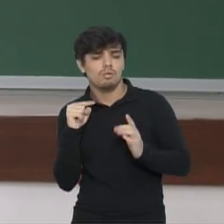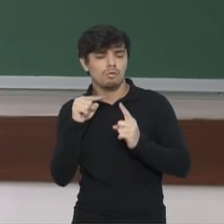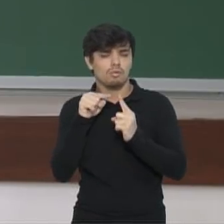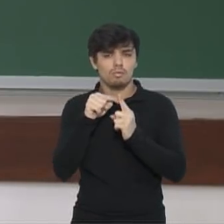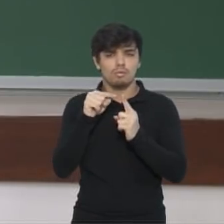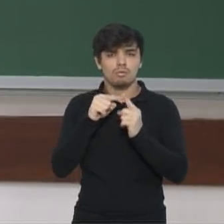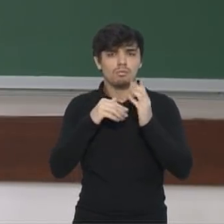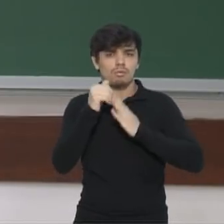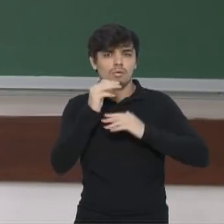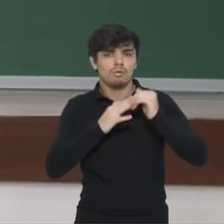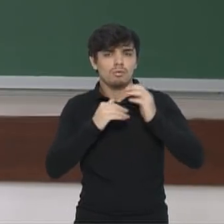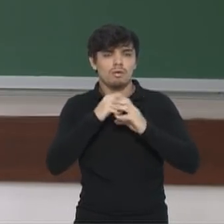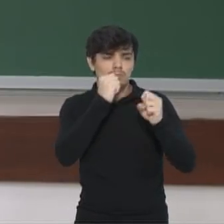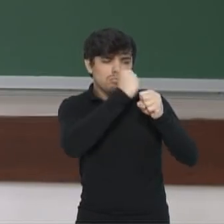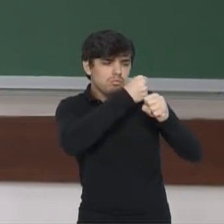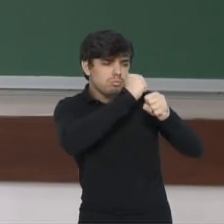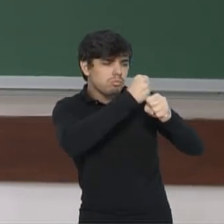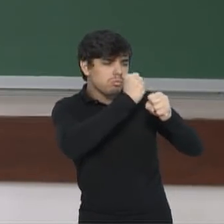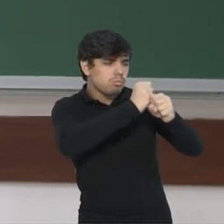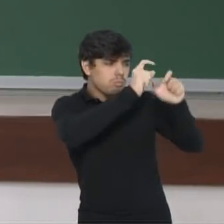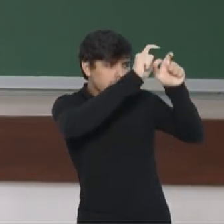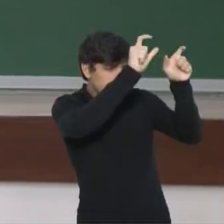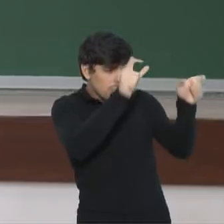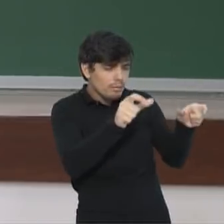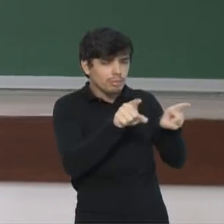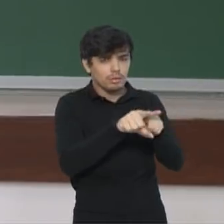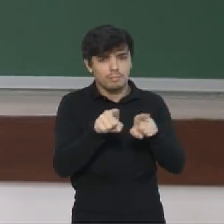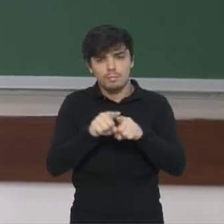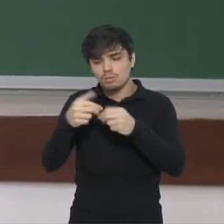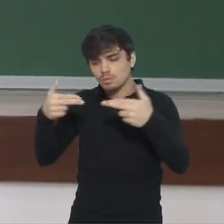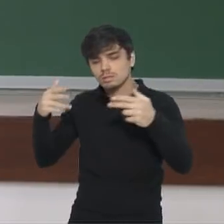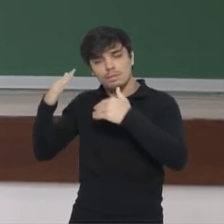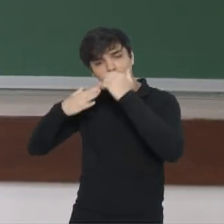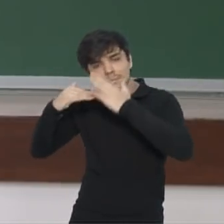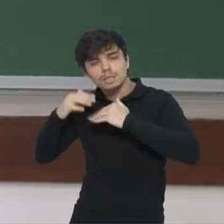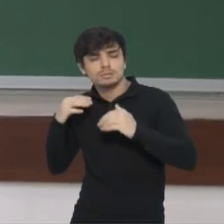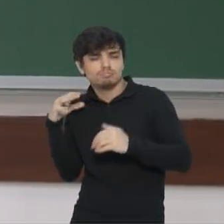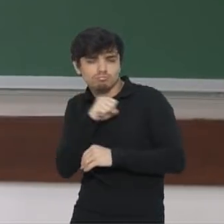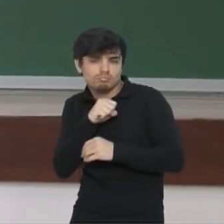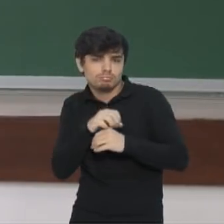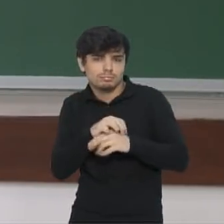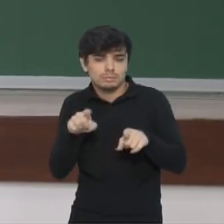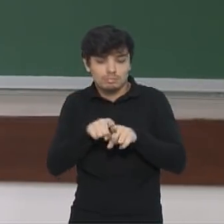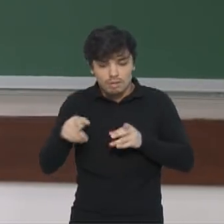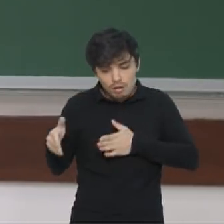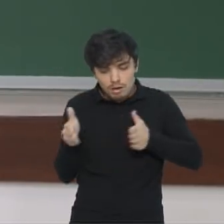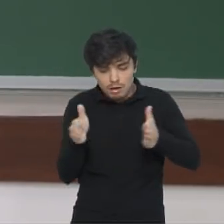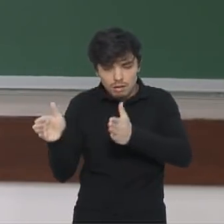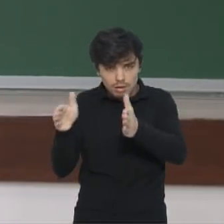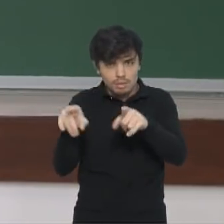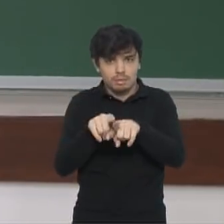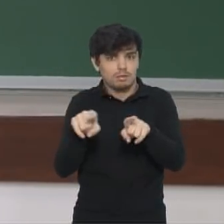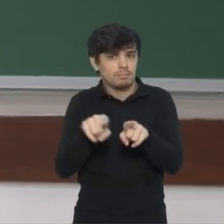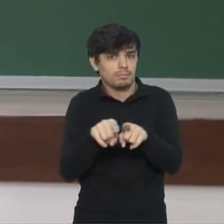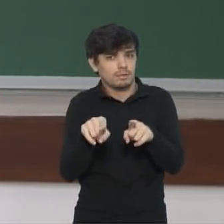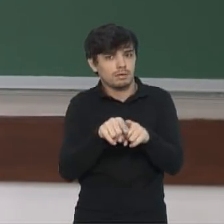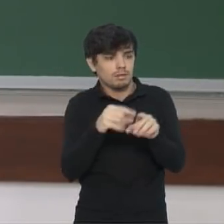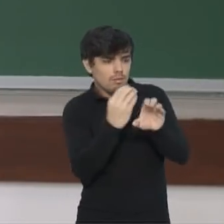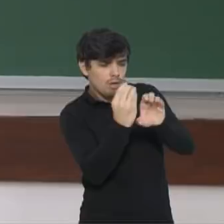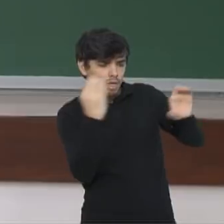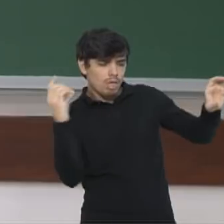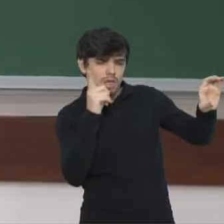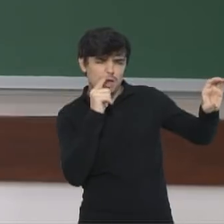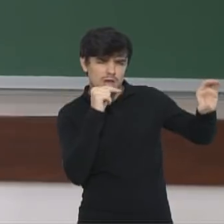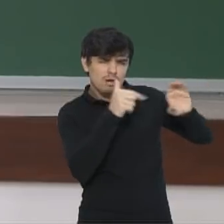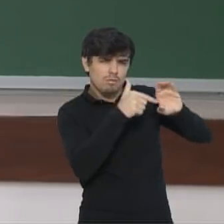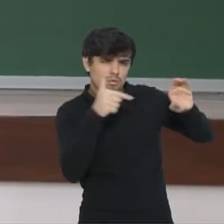objetivo construir monumentos, mas também coisas práticas, como, por exemplo, a construção de estradas, a construção dos aquedutos,